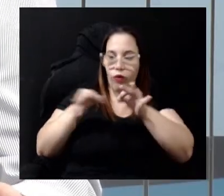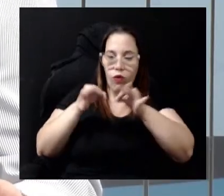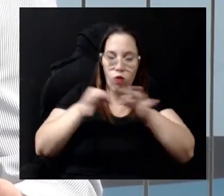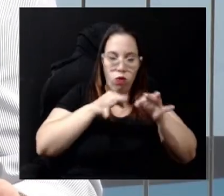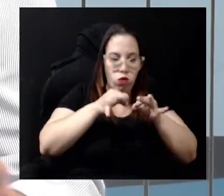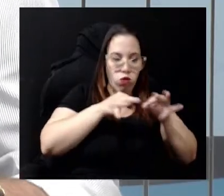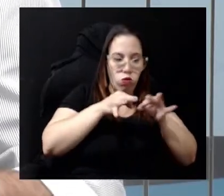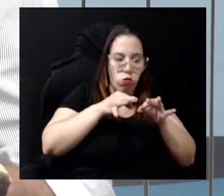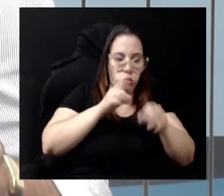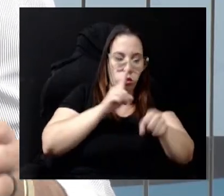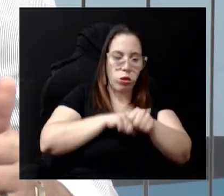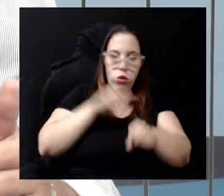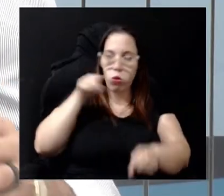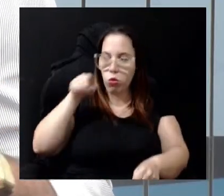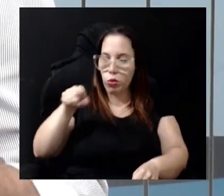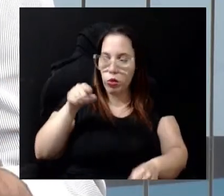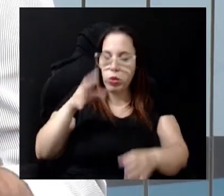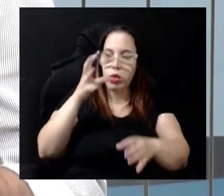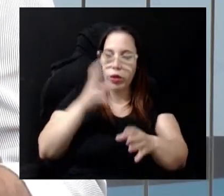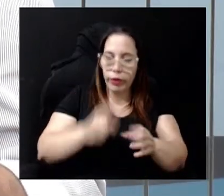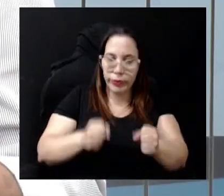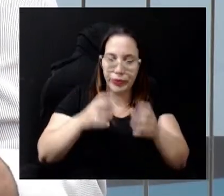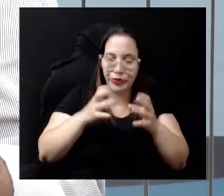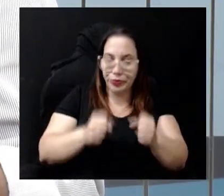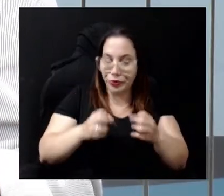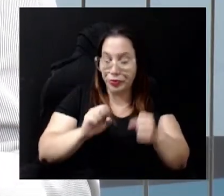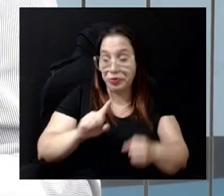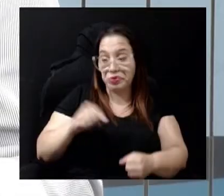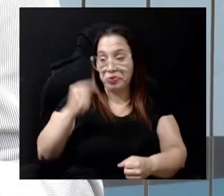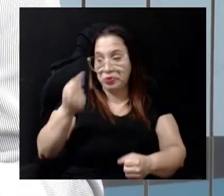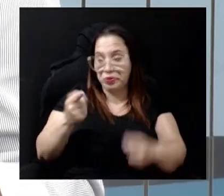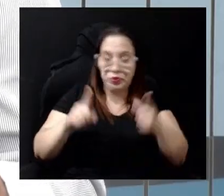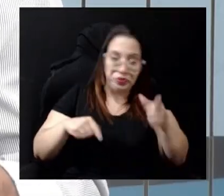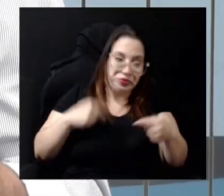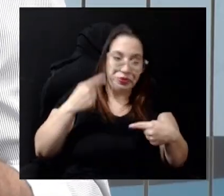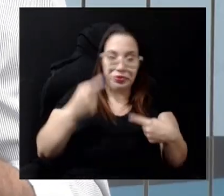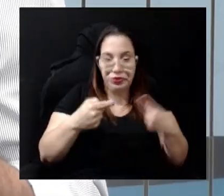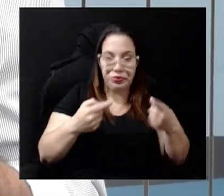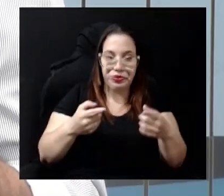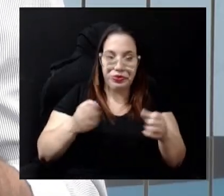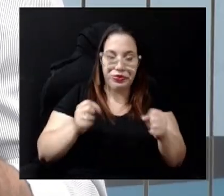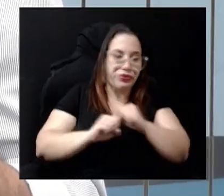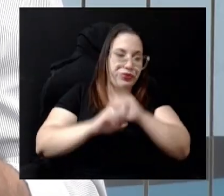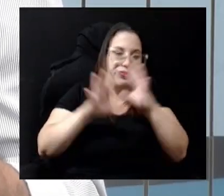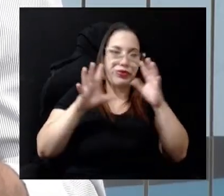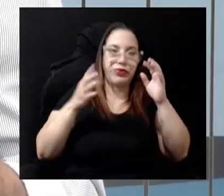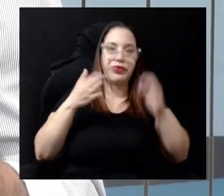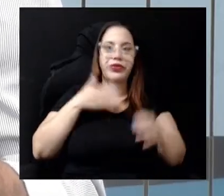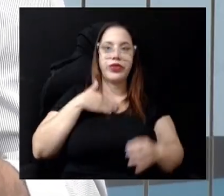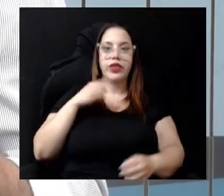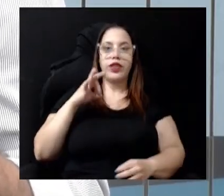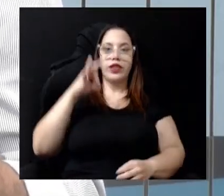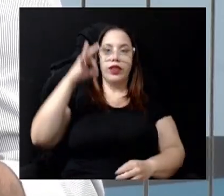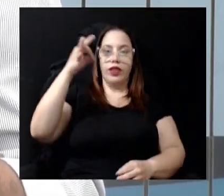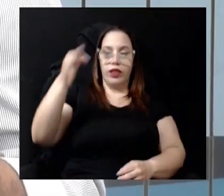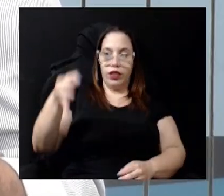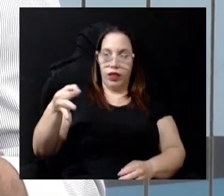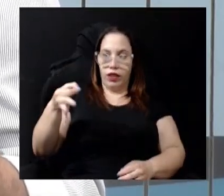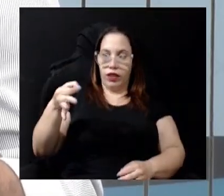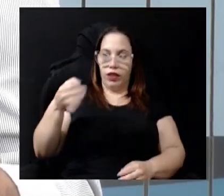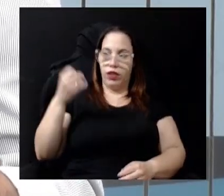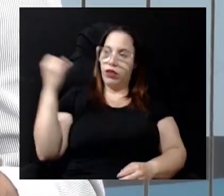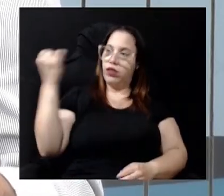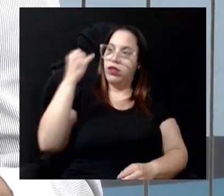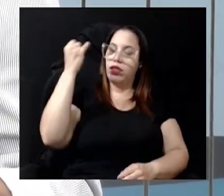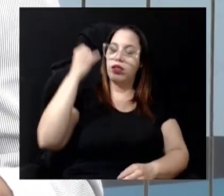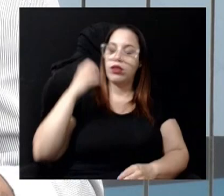que é ordenhador ou dos processos que estão envolvidos nisso. É claro que isso termina lá na cadeia produtiva e, portanto, existe a hora que o